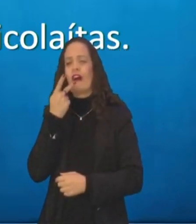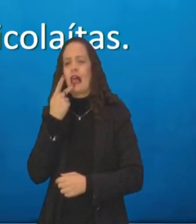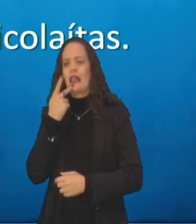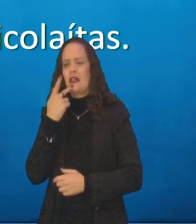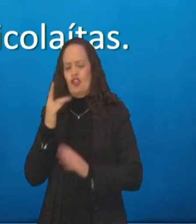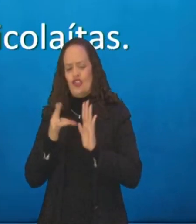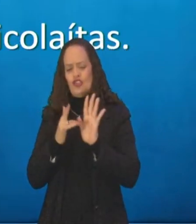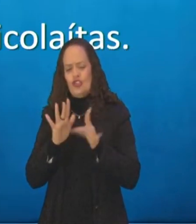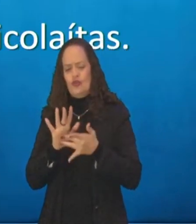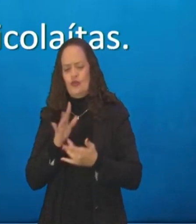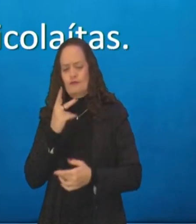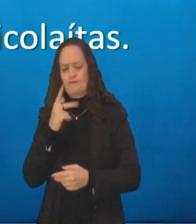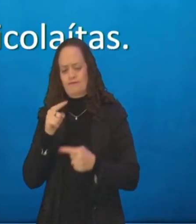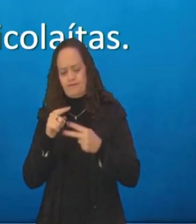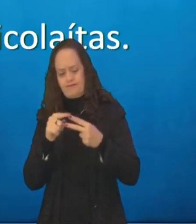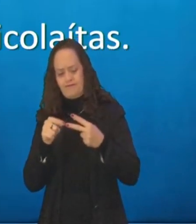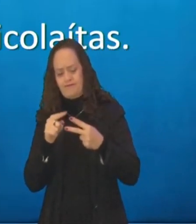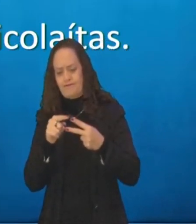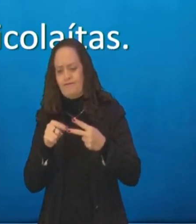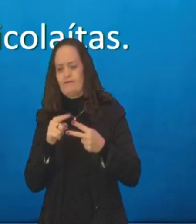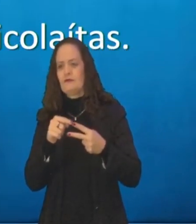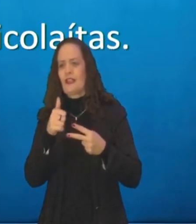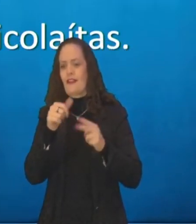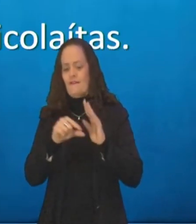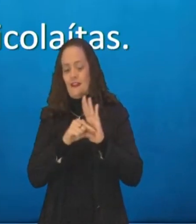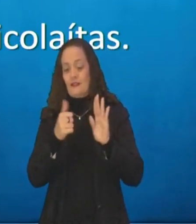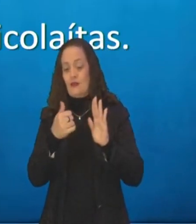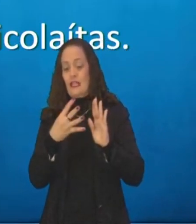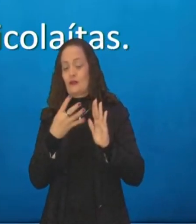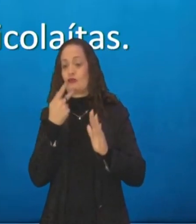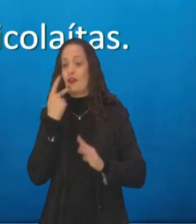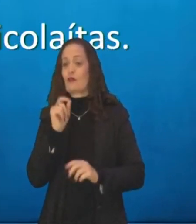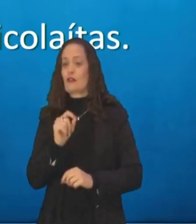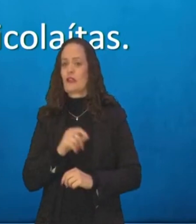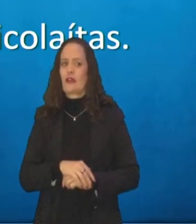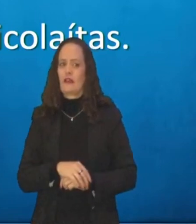nos mostra, no verso 14, tens aí,